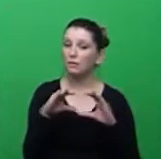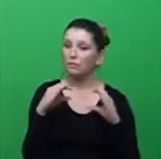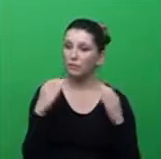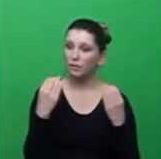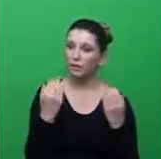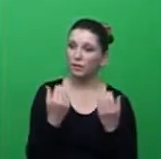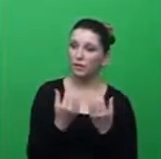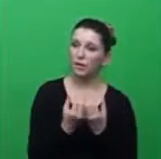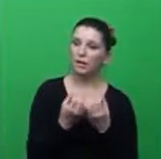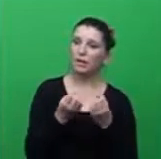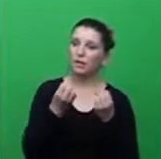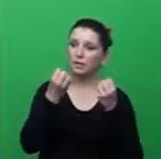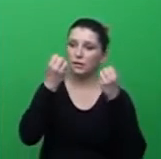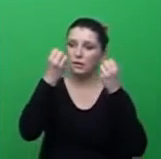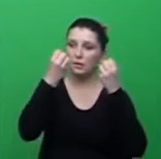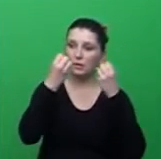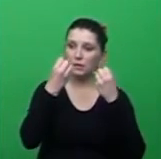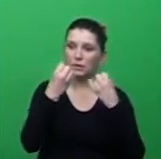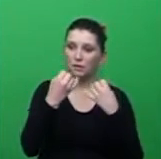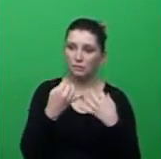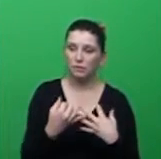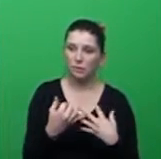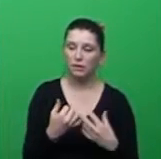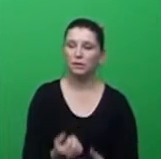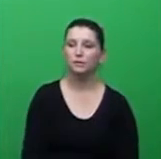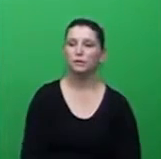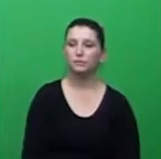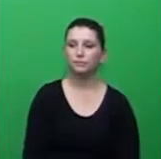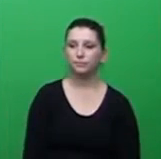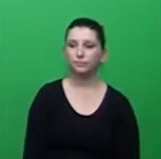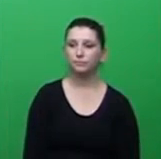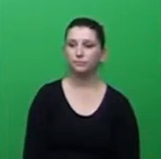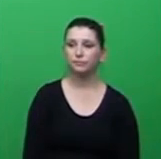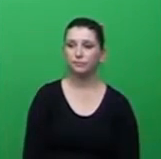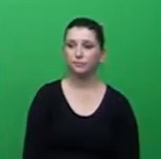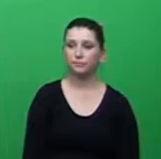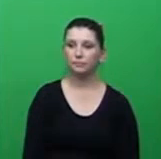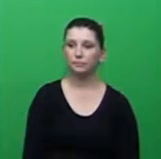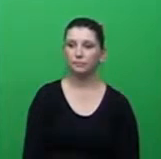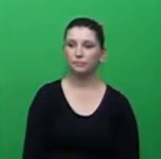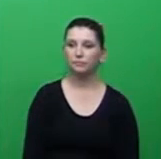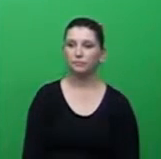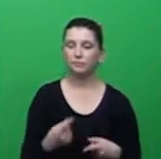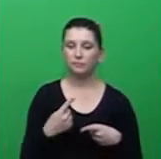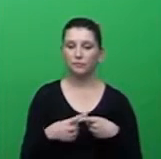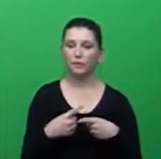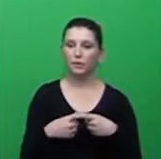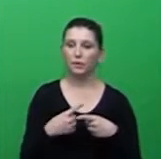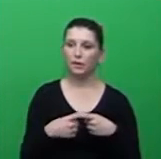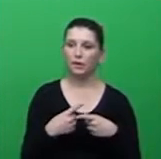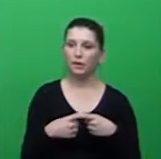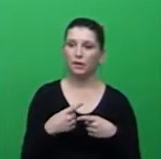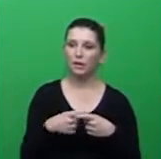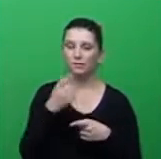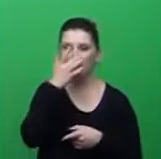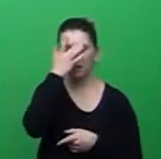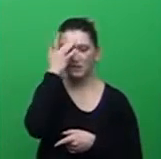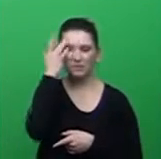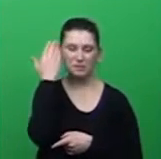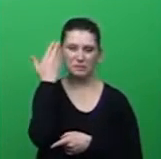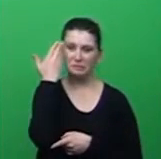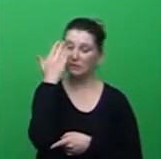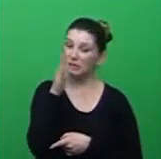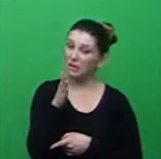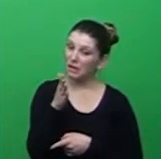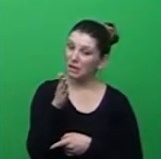para a comunidade quais são os resíduos que podem ser colocados ali dentro, sem considerar ainda